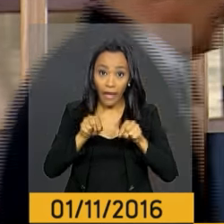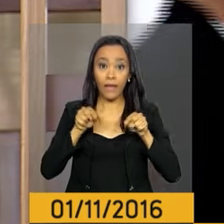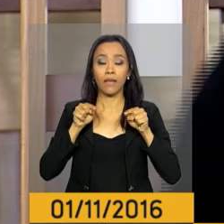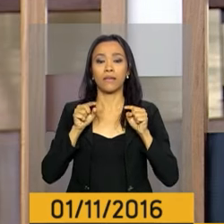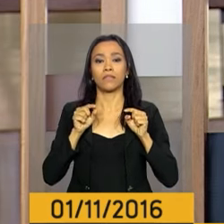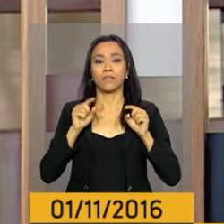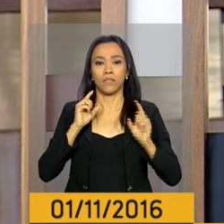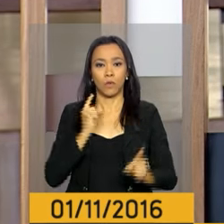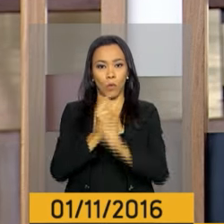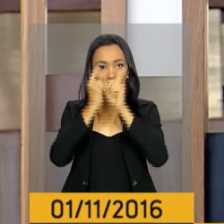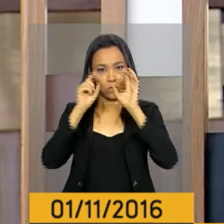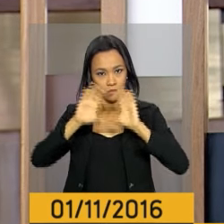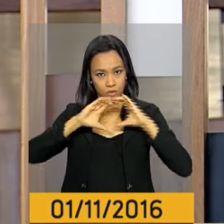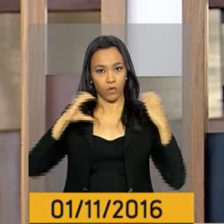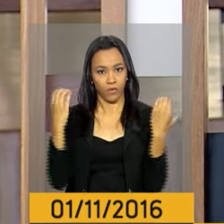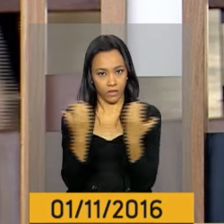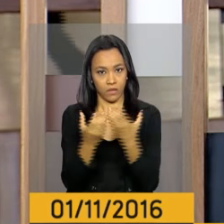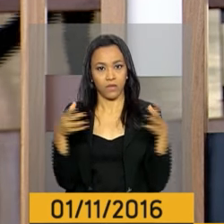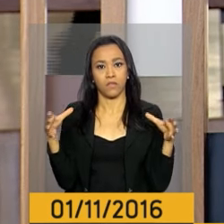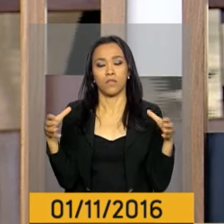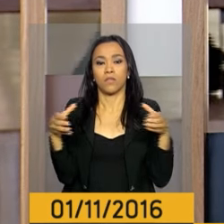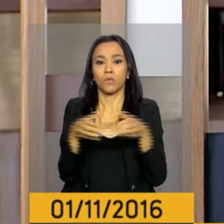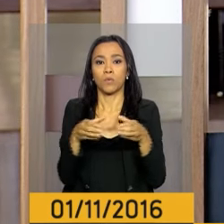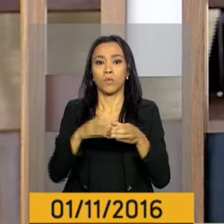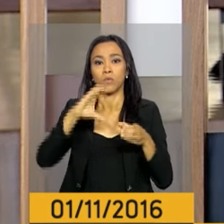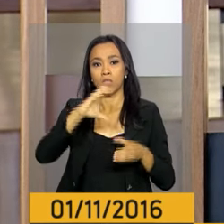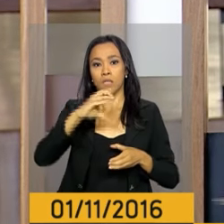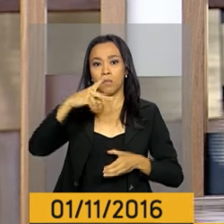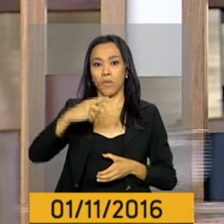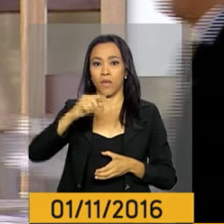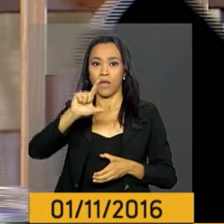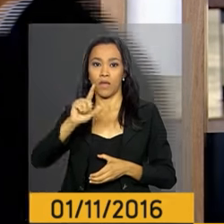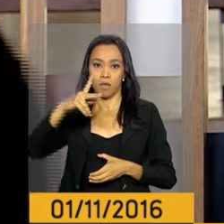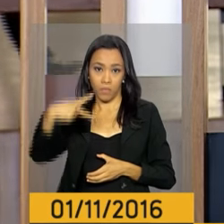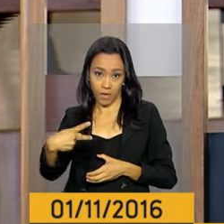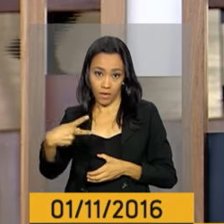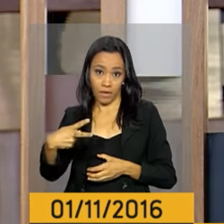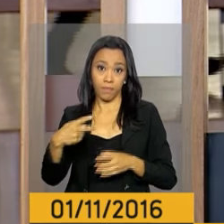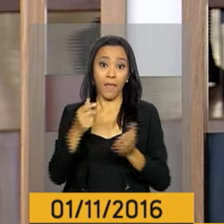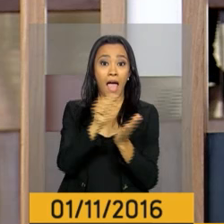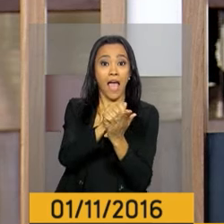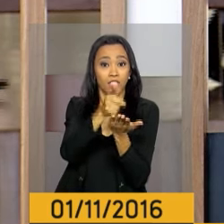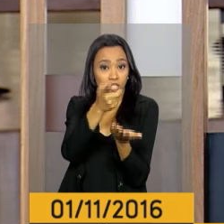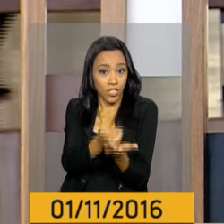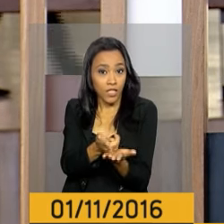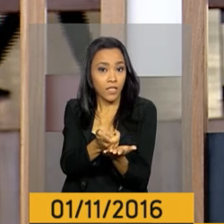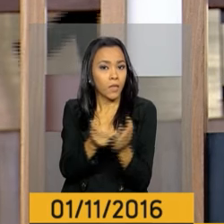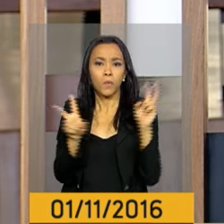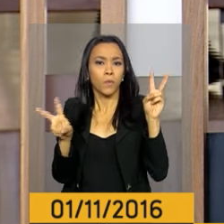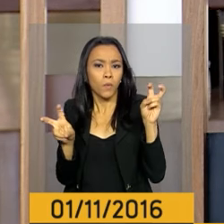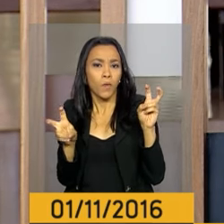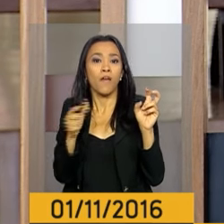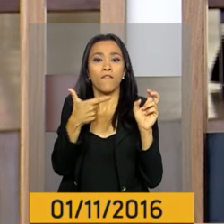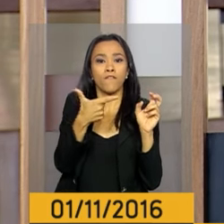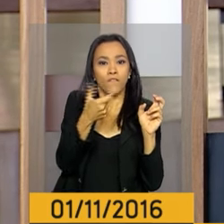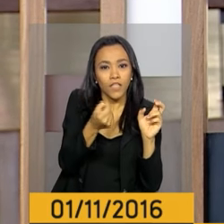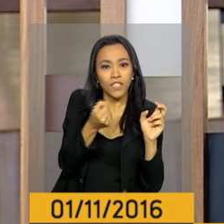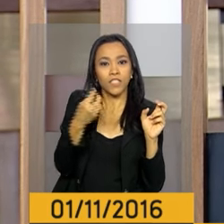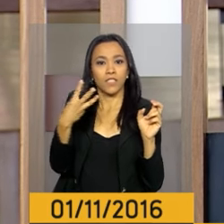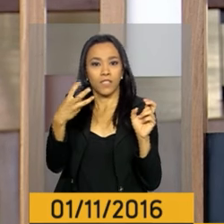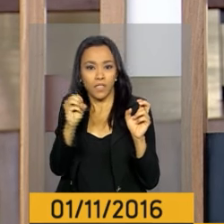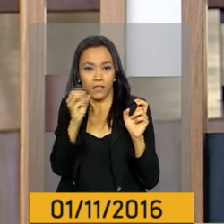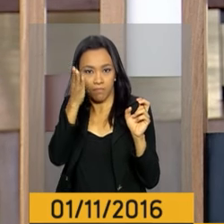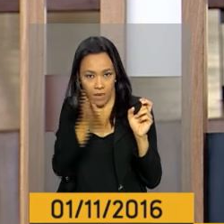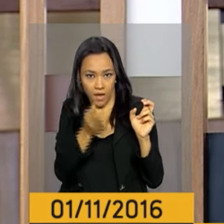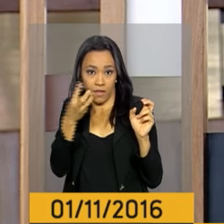para este encontro da CPLP exatamente a Agenda 2030, que é uma agenda da Organização das